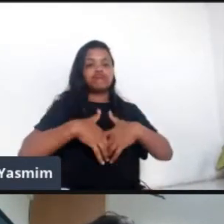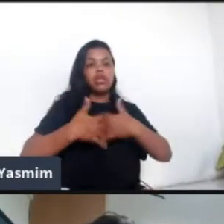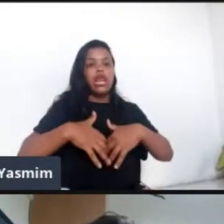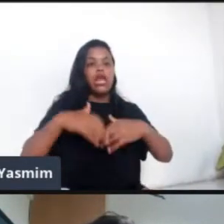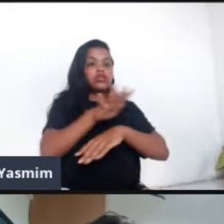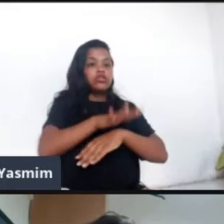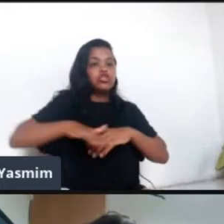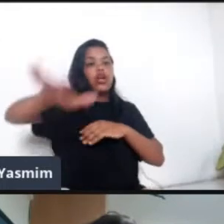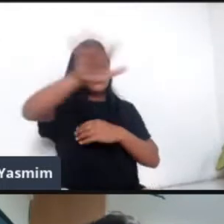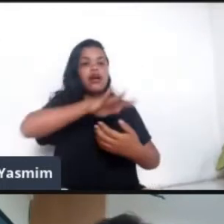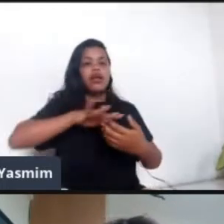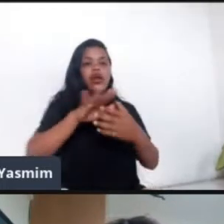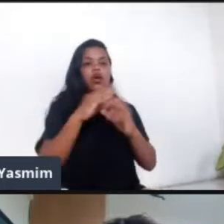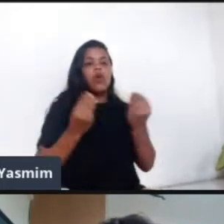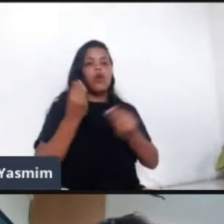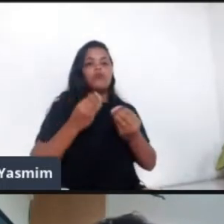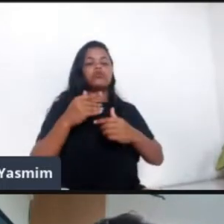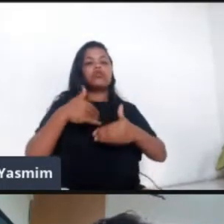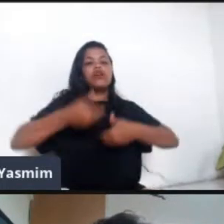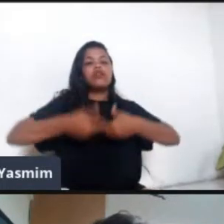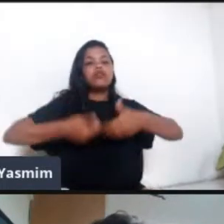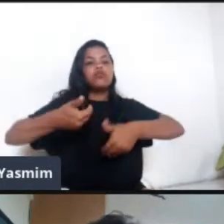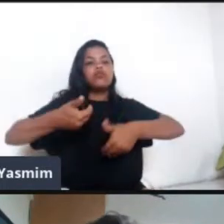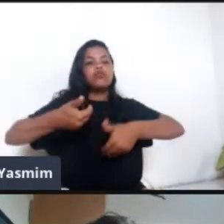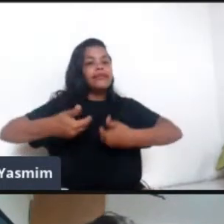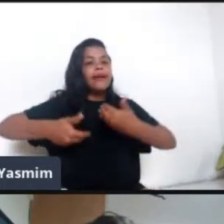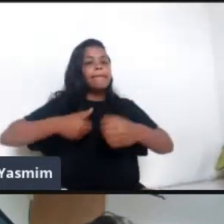da Covid-19, eles impedem, em seu primeiro